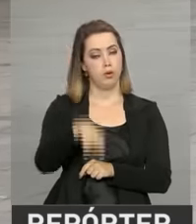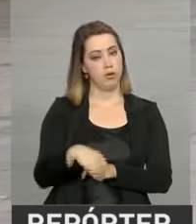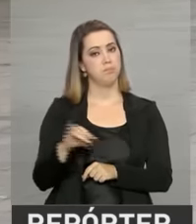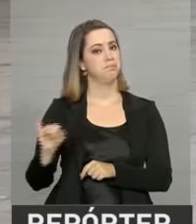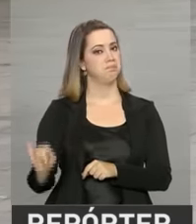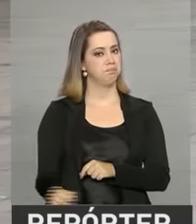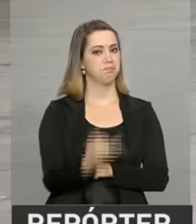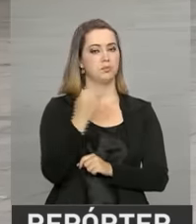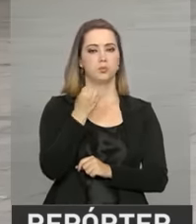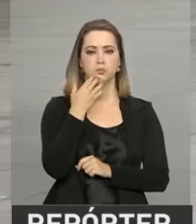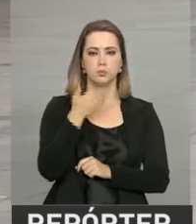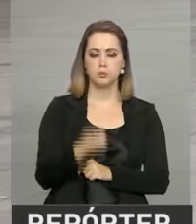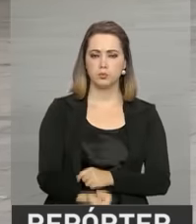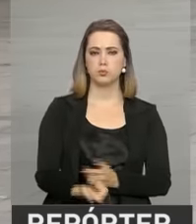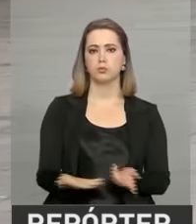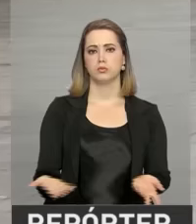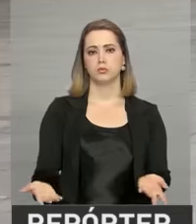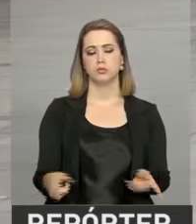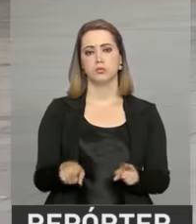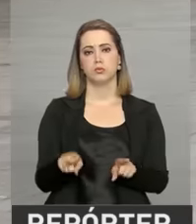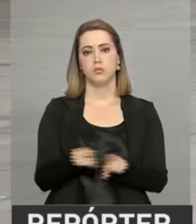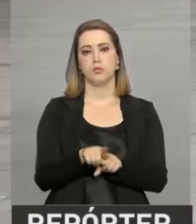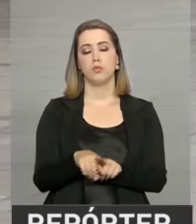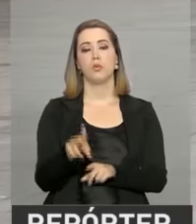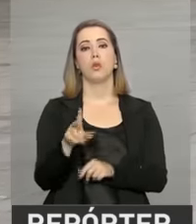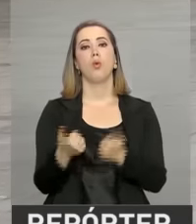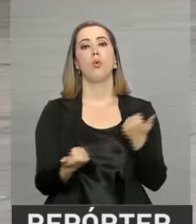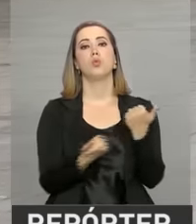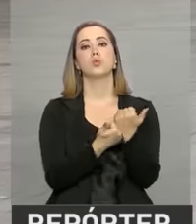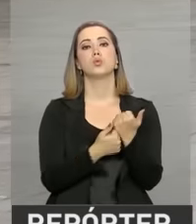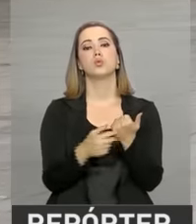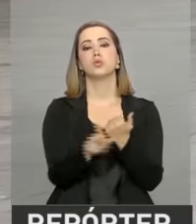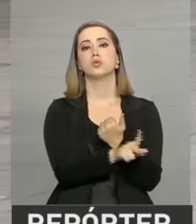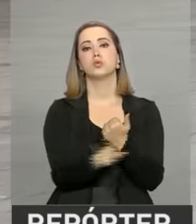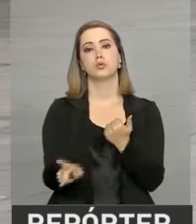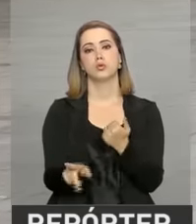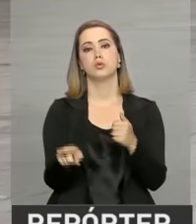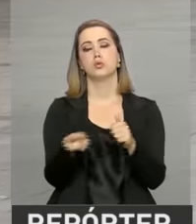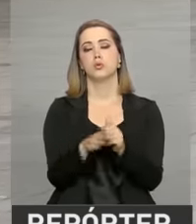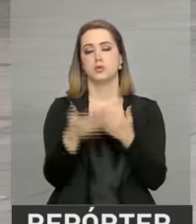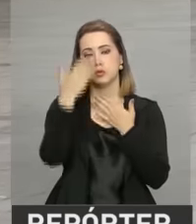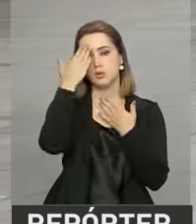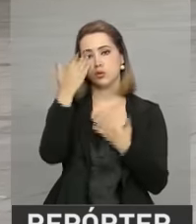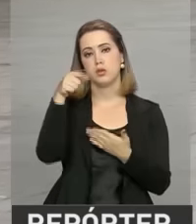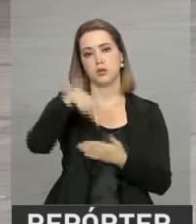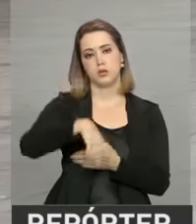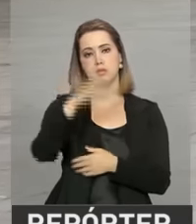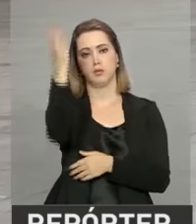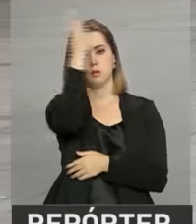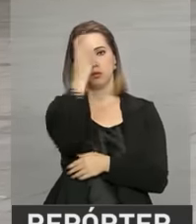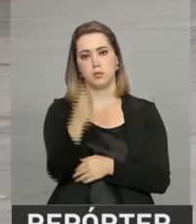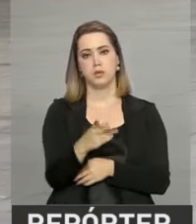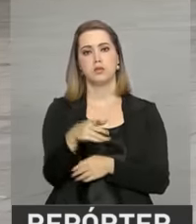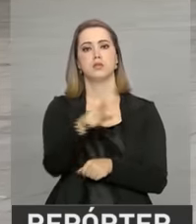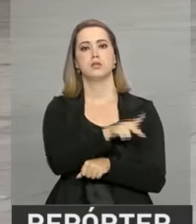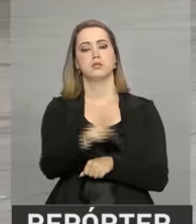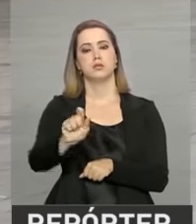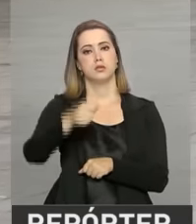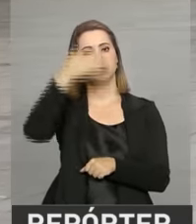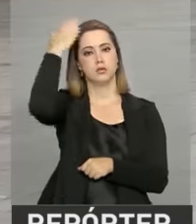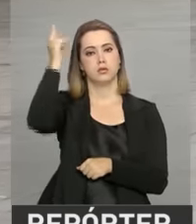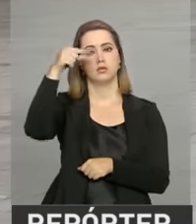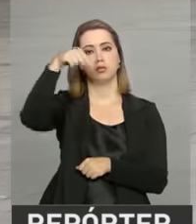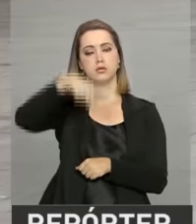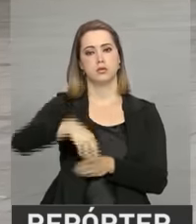oportuno nesse sentido. O vice-presidente angolano agradeceu a Michel Temer, ao governo brasileiro, pela cessão de um terreno